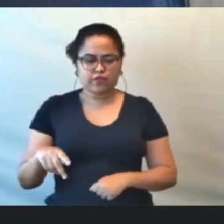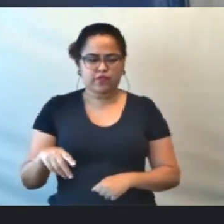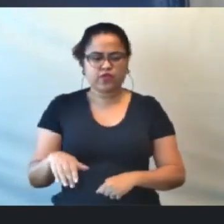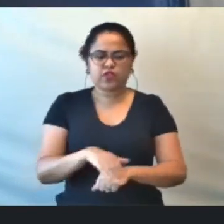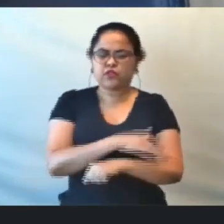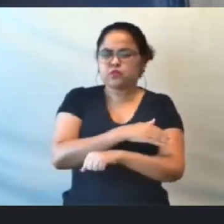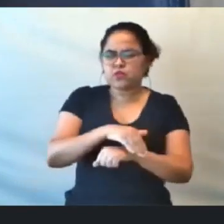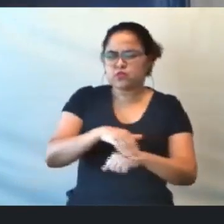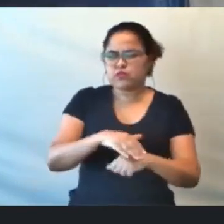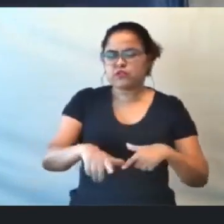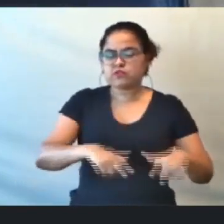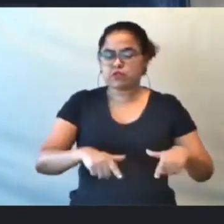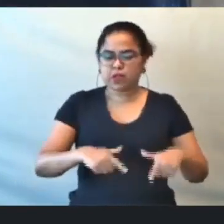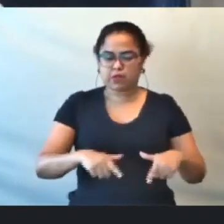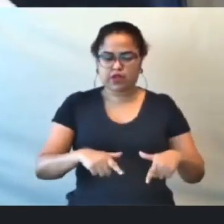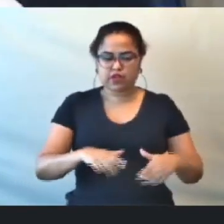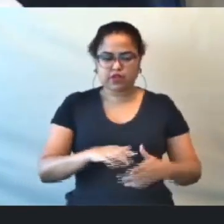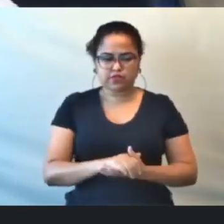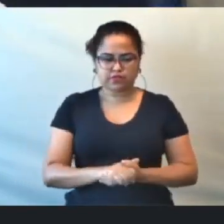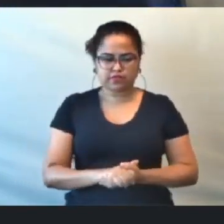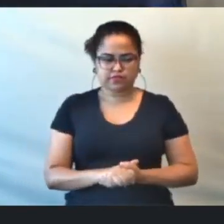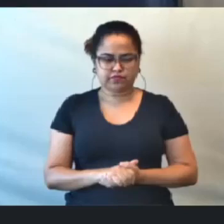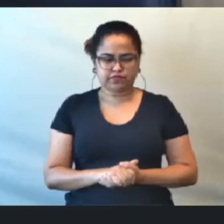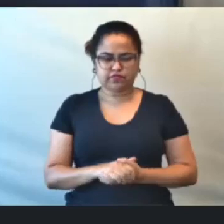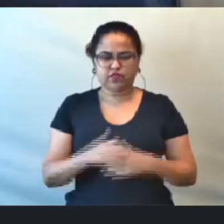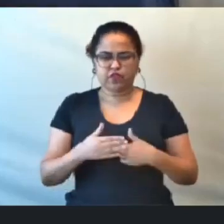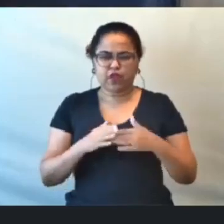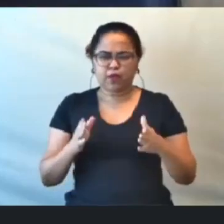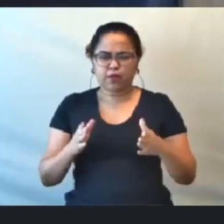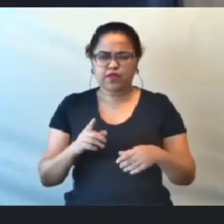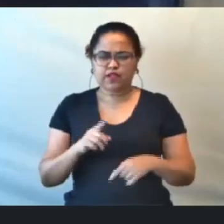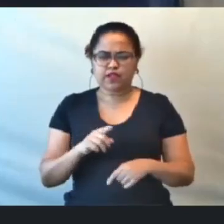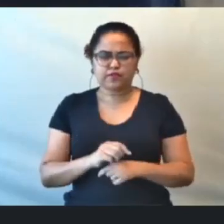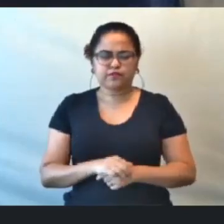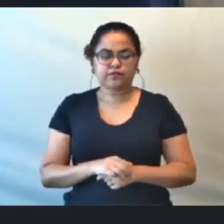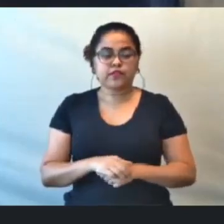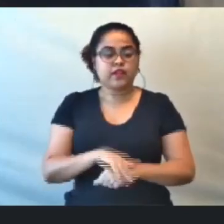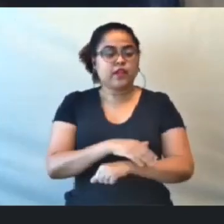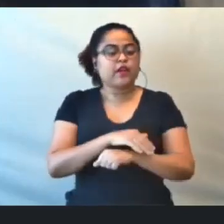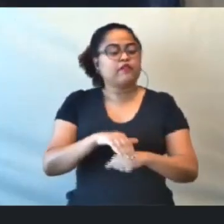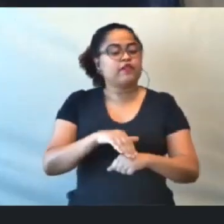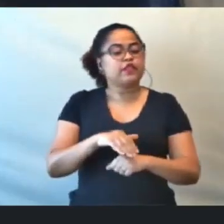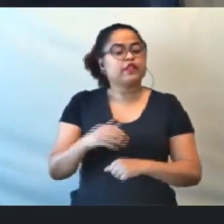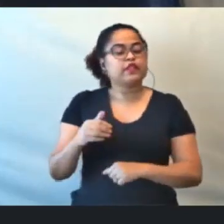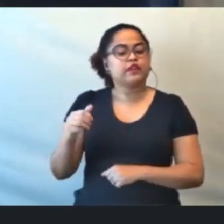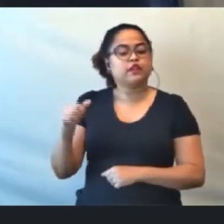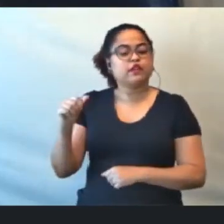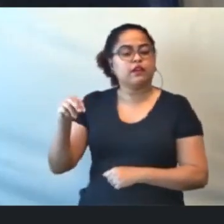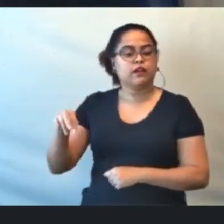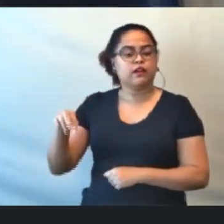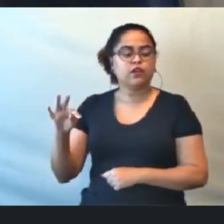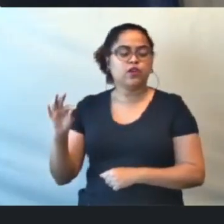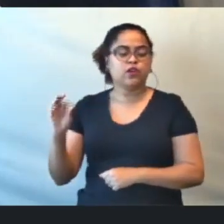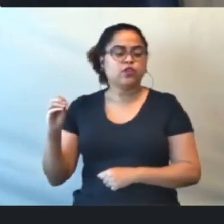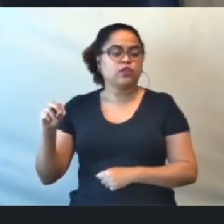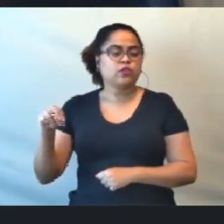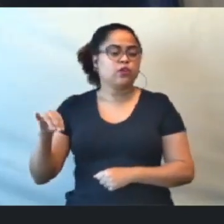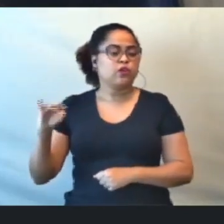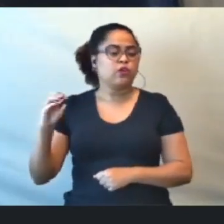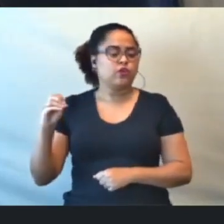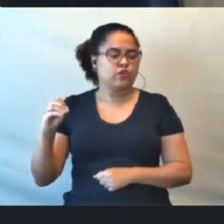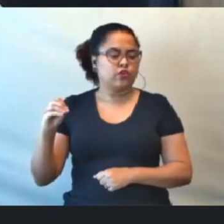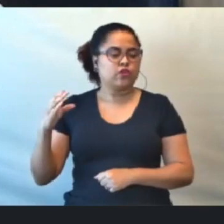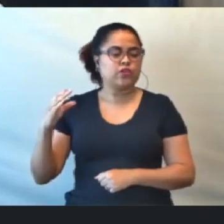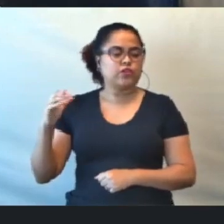Bom, eu tenho que abrir aqui. É a Avenida Antônio Carlos, acho que é 6627, um minutinho, por